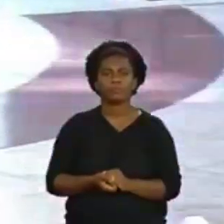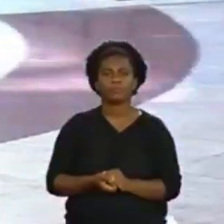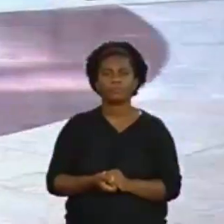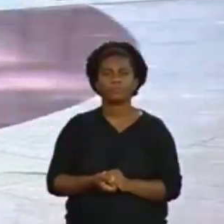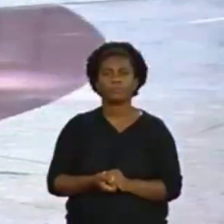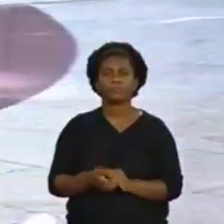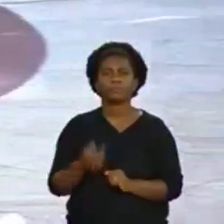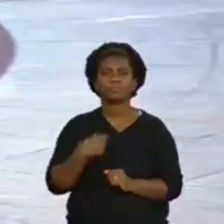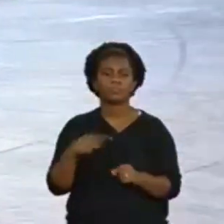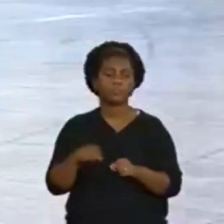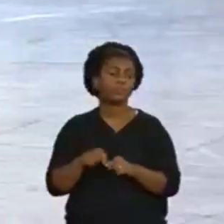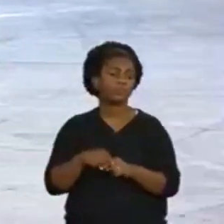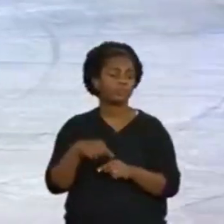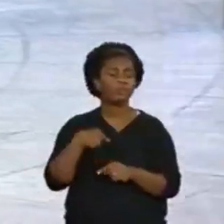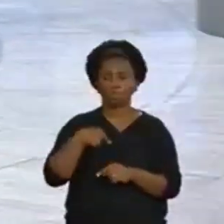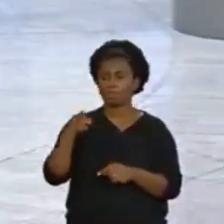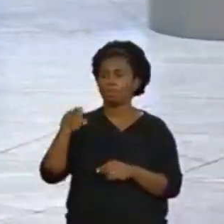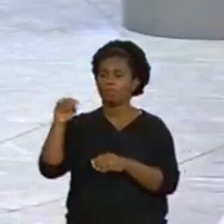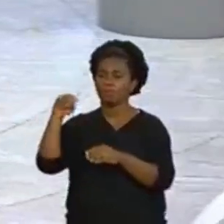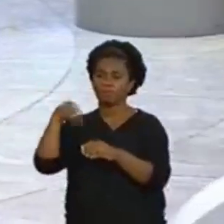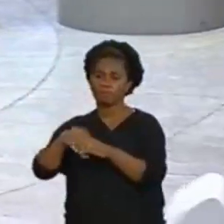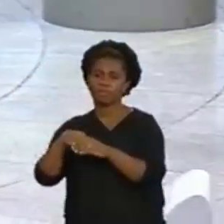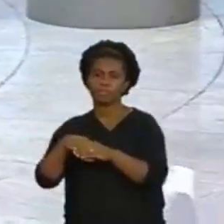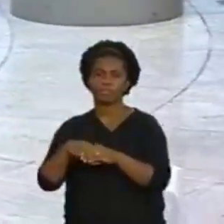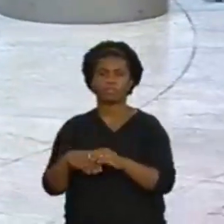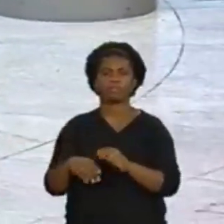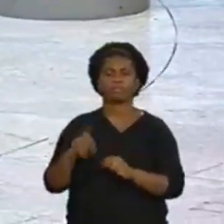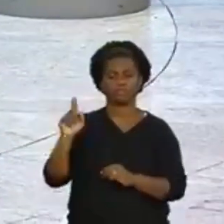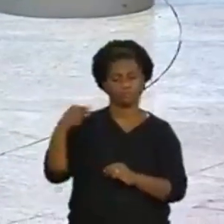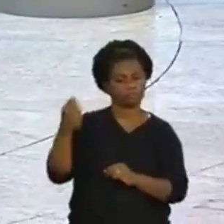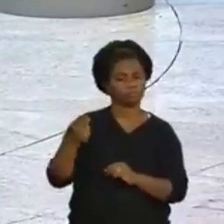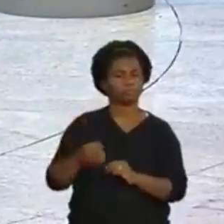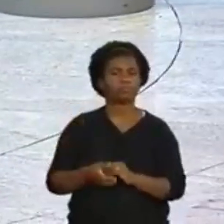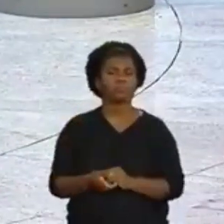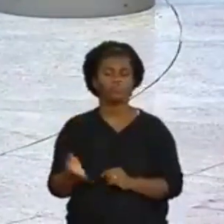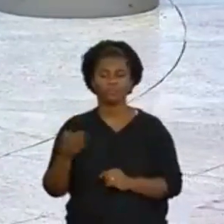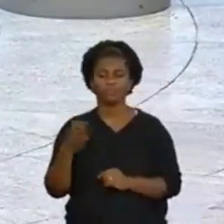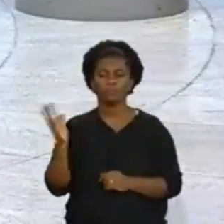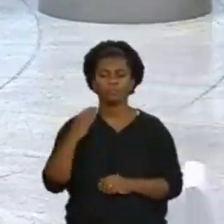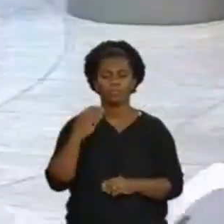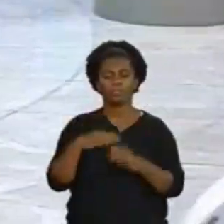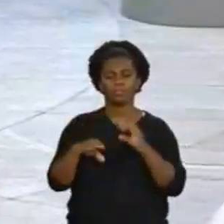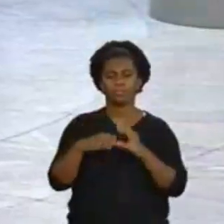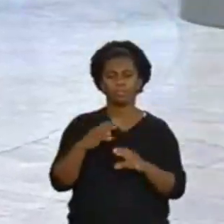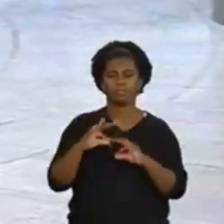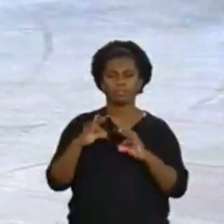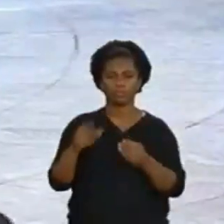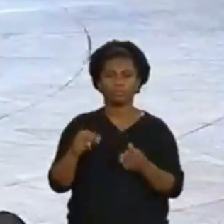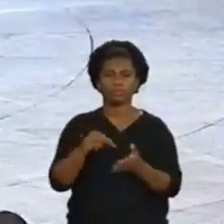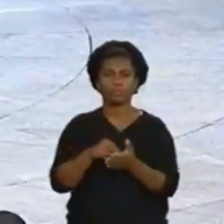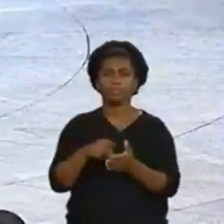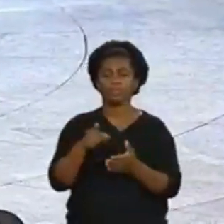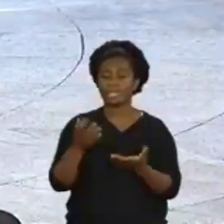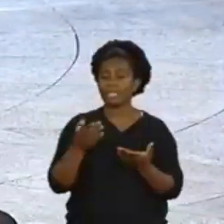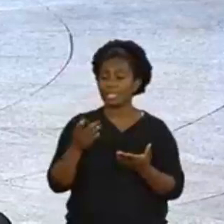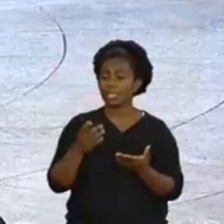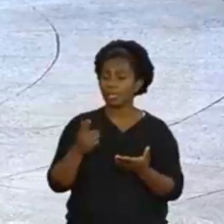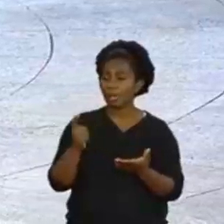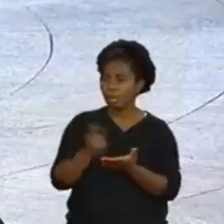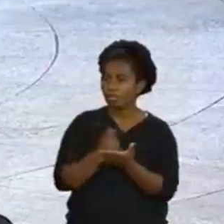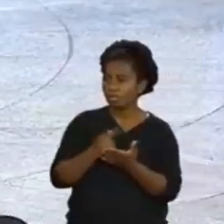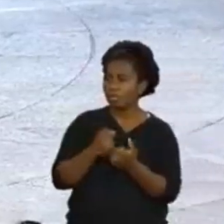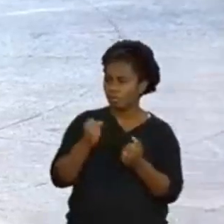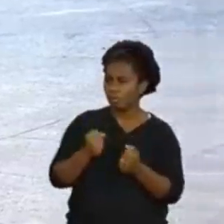Também vou exercer meu direito, daqui a pouquinho. Pode vir cantando, todo mundo em pé. Vamos, se você quiser levar o jornal, pode levar para